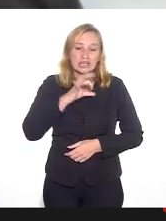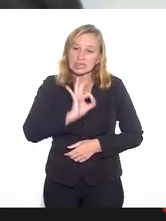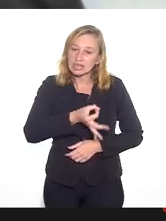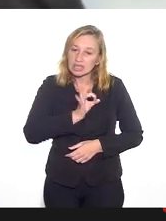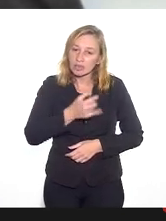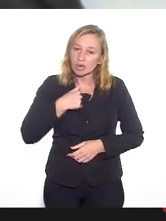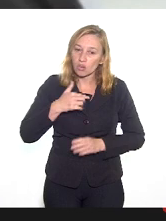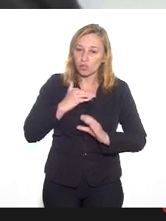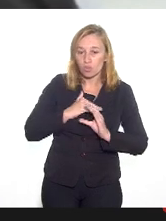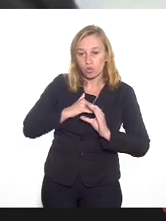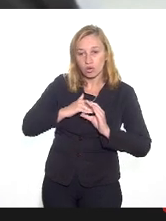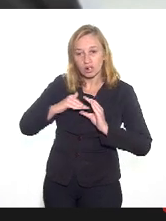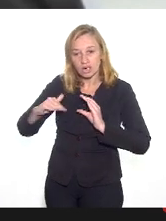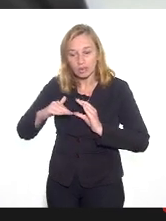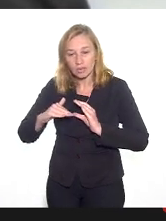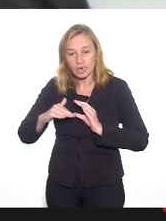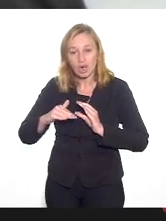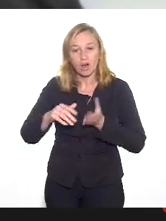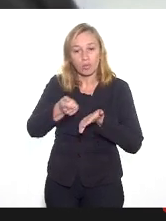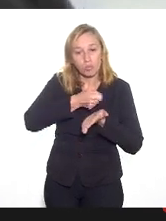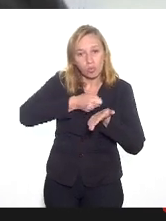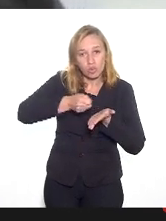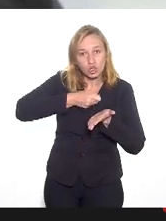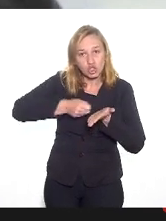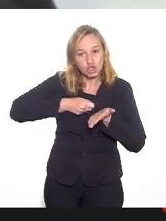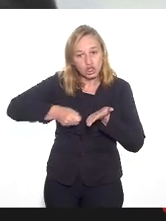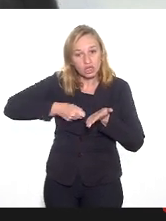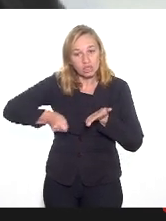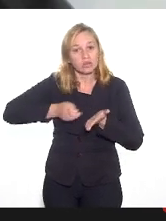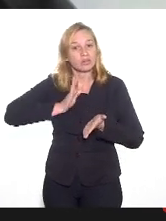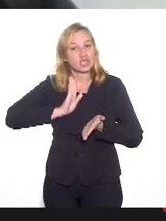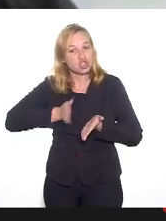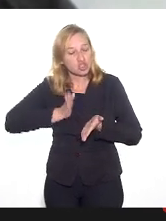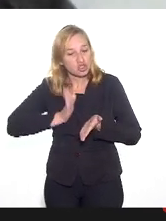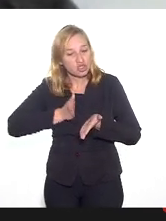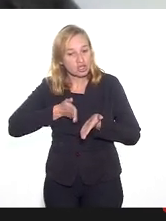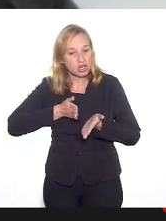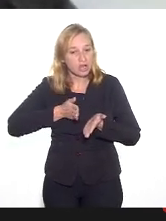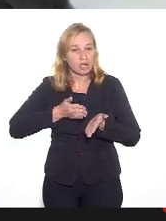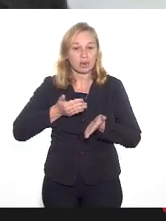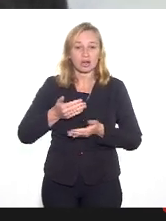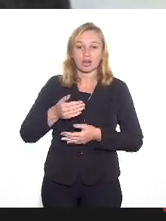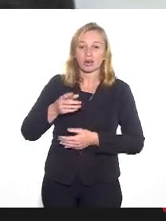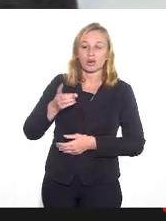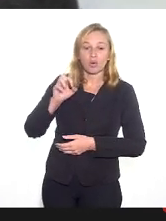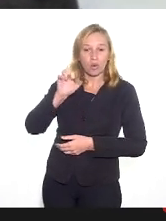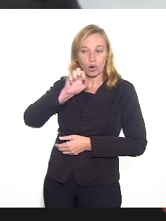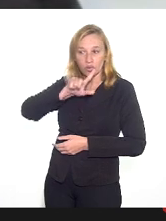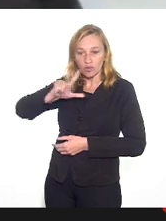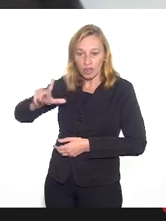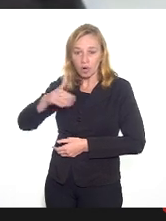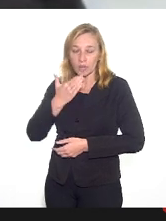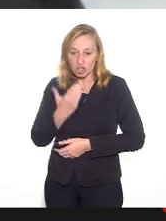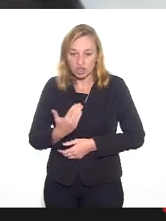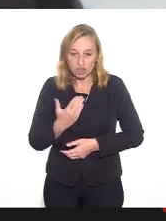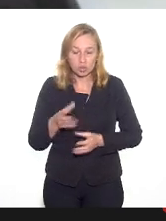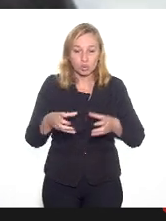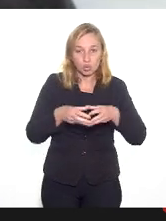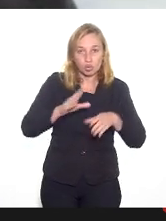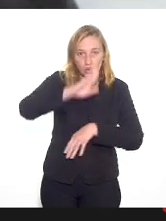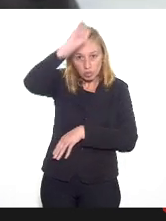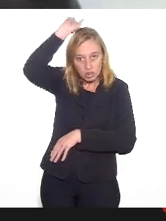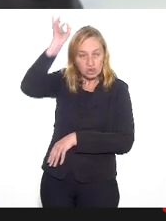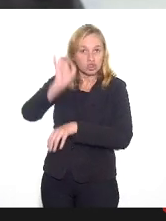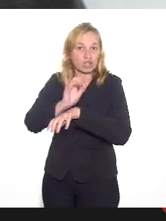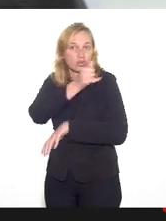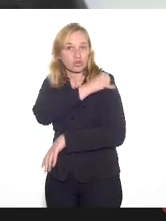vou encaminhar por escrito, mas desde já notificando ao coronel, para que o Corpo de Bombeiros Militar do Estado do